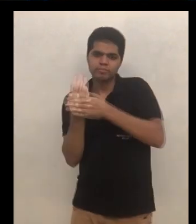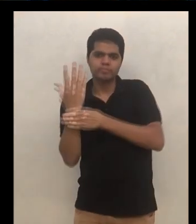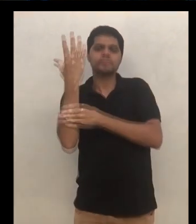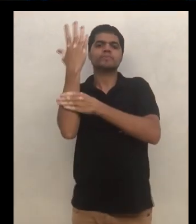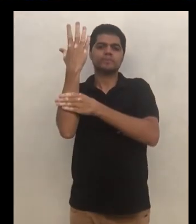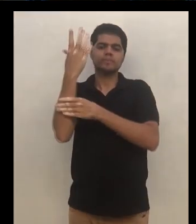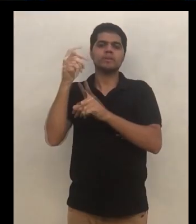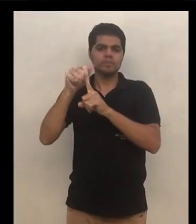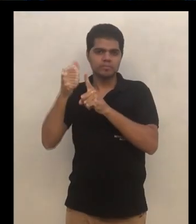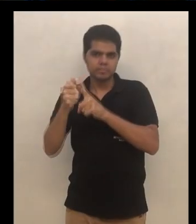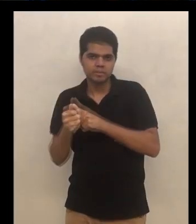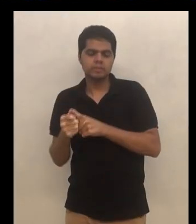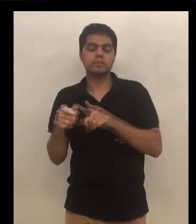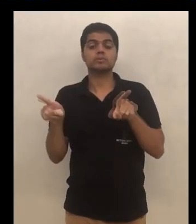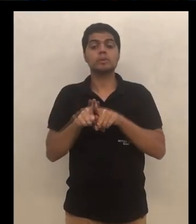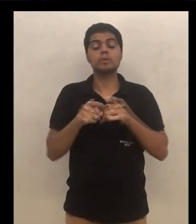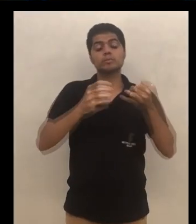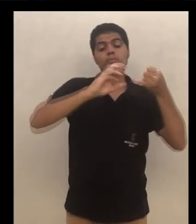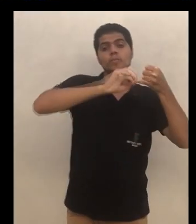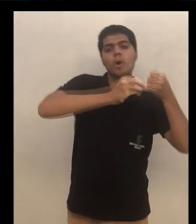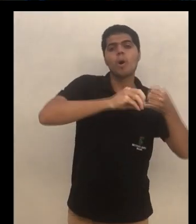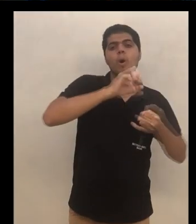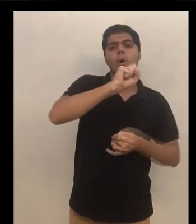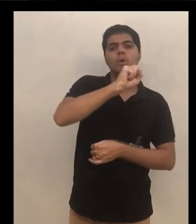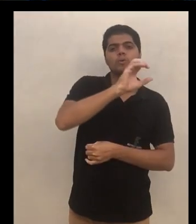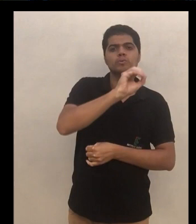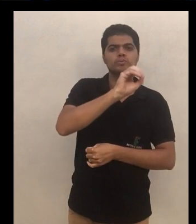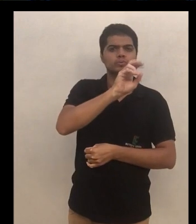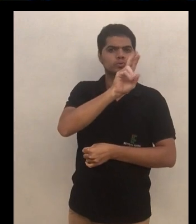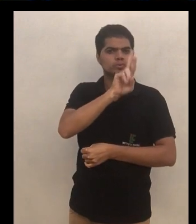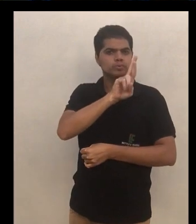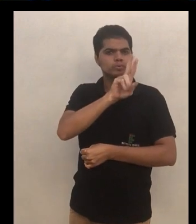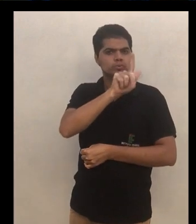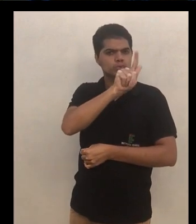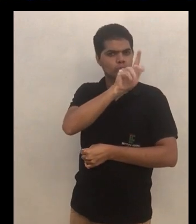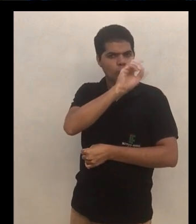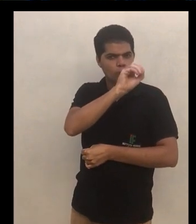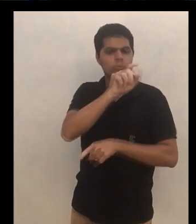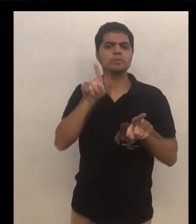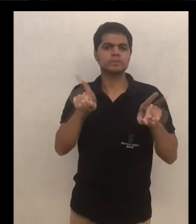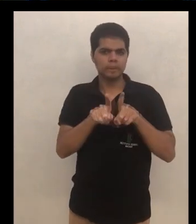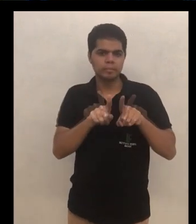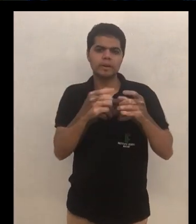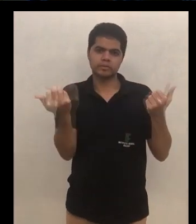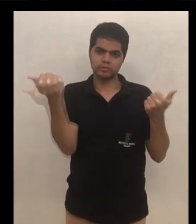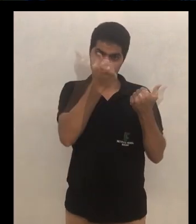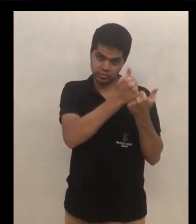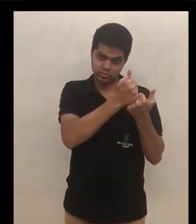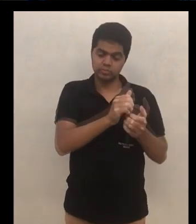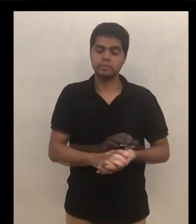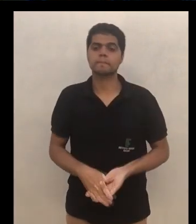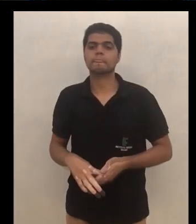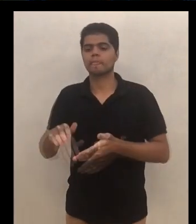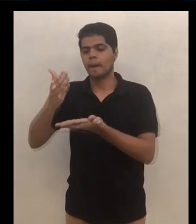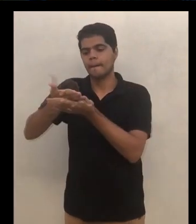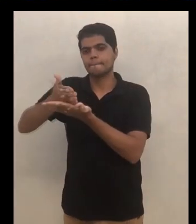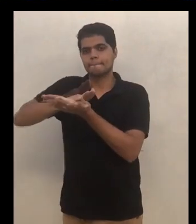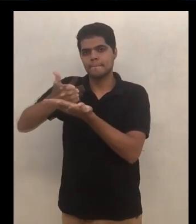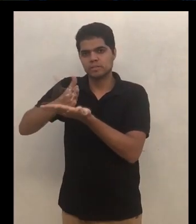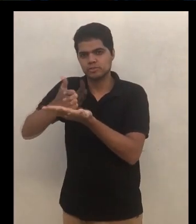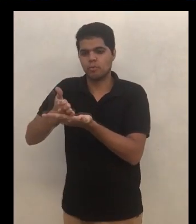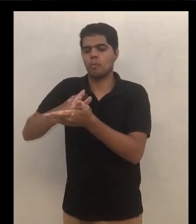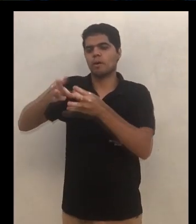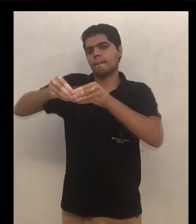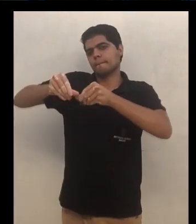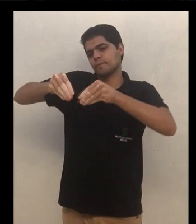que é um substituto, a gente só não pode substituir 100%. Tem o farelo da mandioca, você corta, tritura, né, e